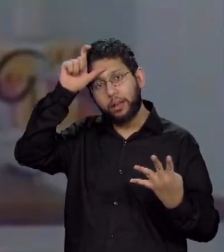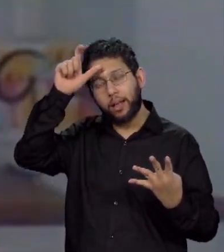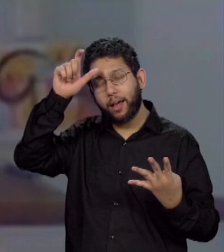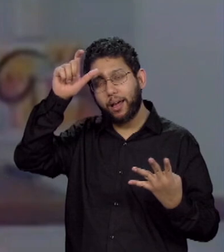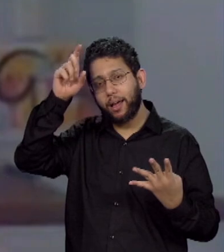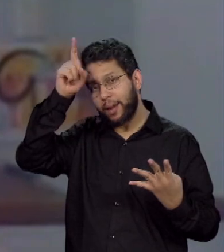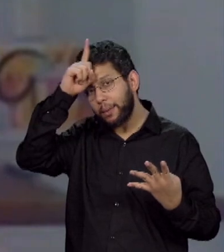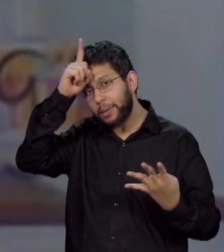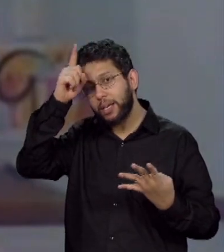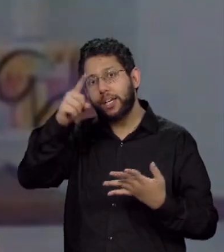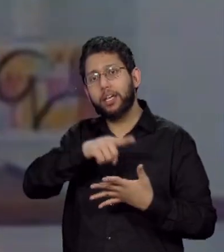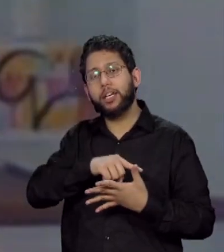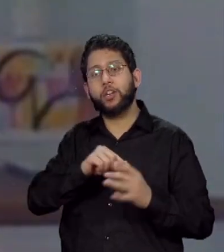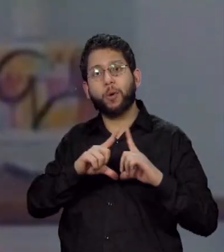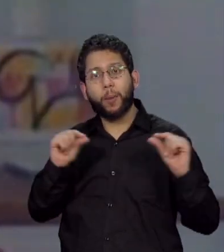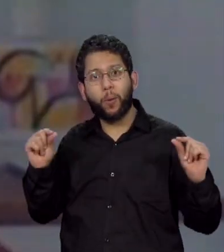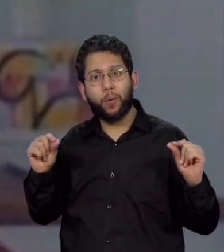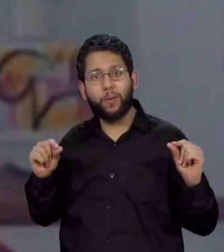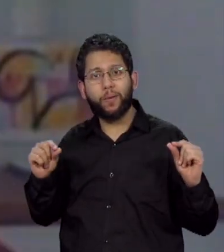no Japão.